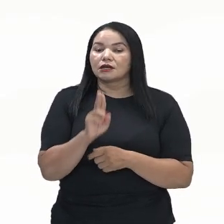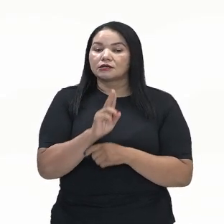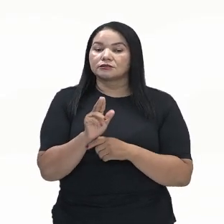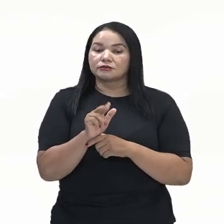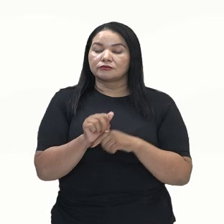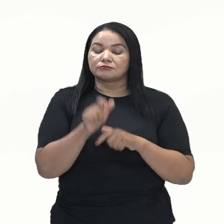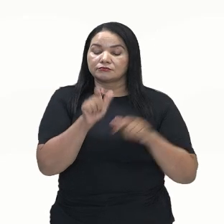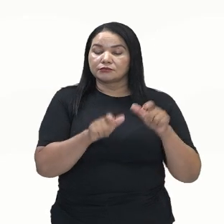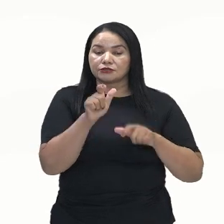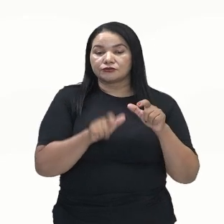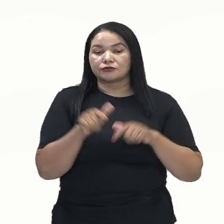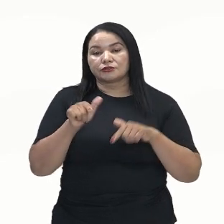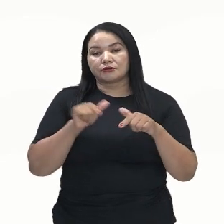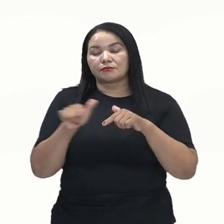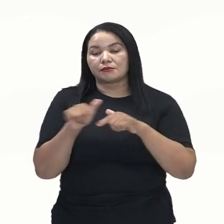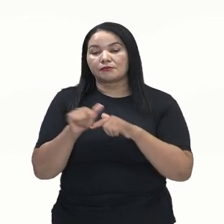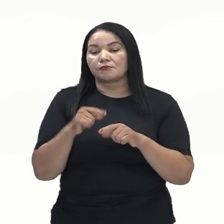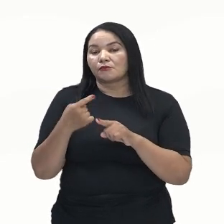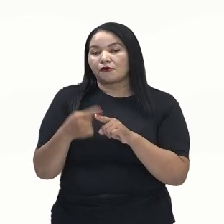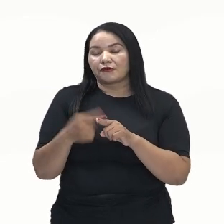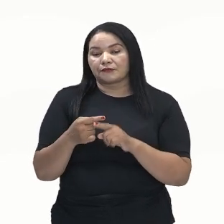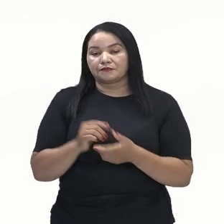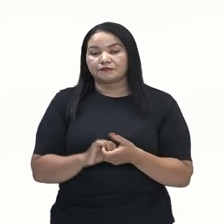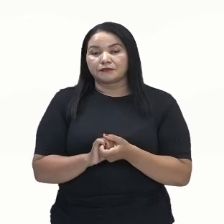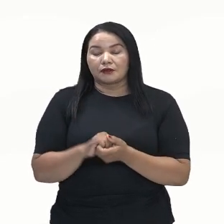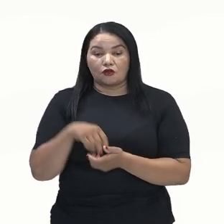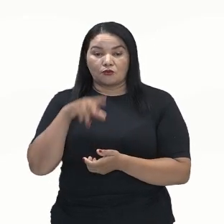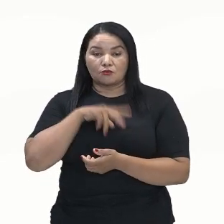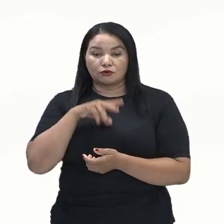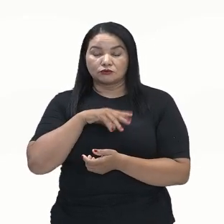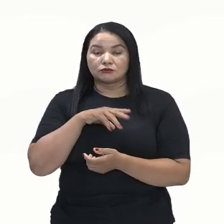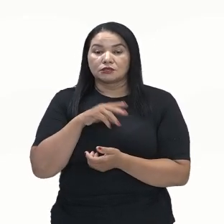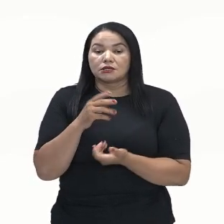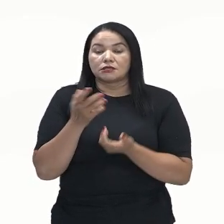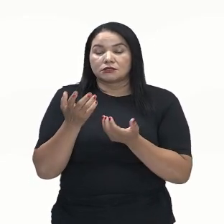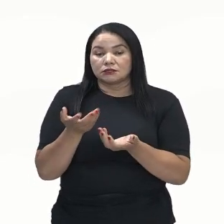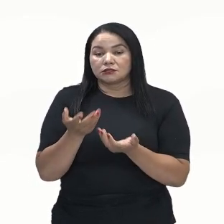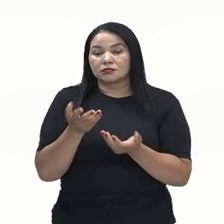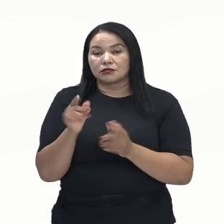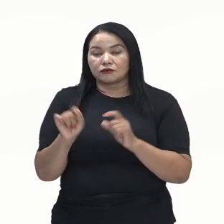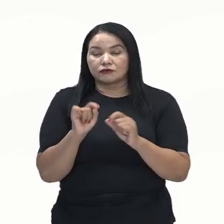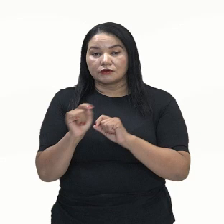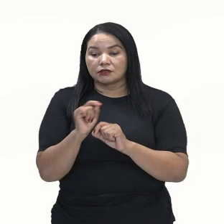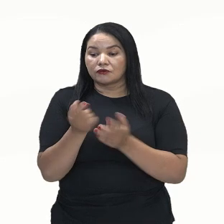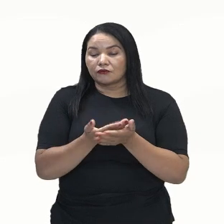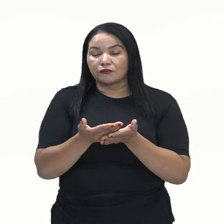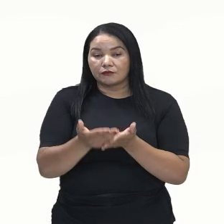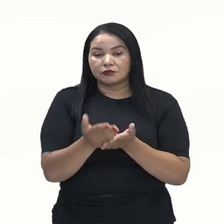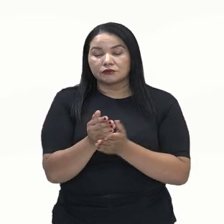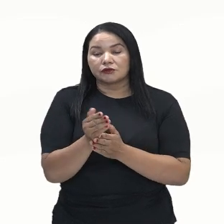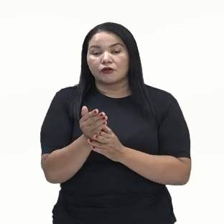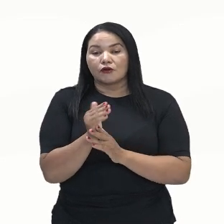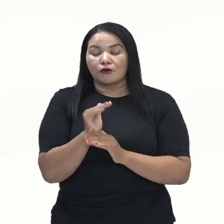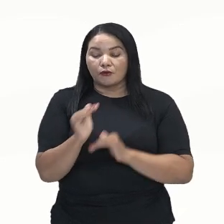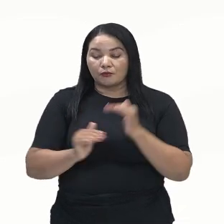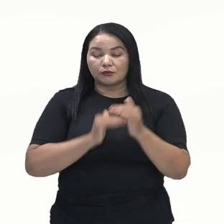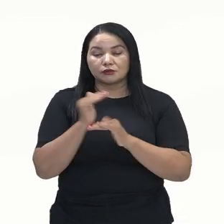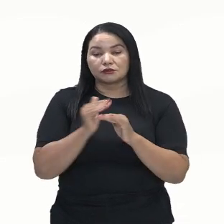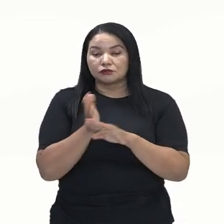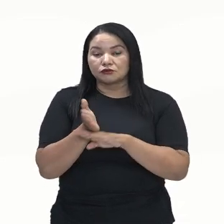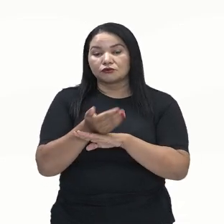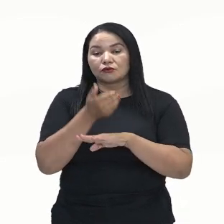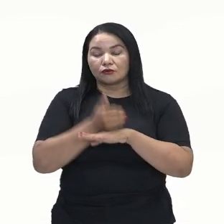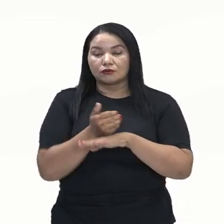de obra. E quando os portugueses decidem, de fato, iniciar o processo de colonização